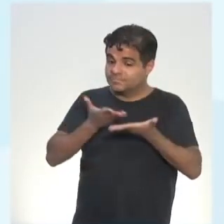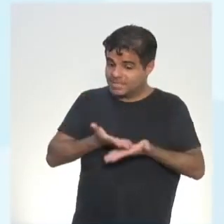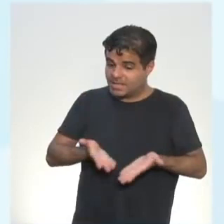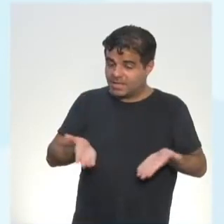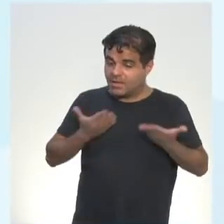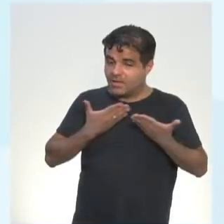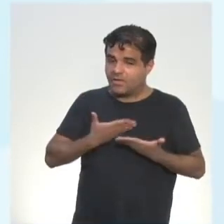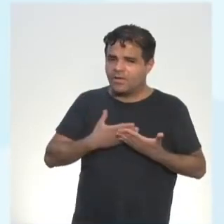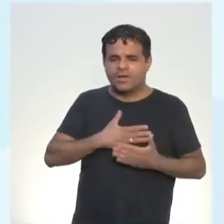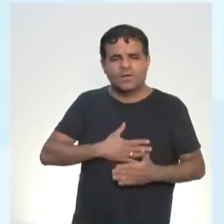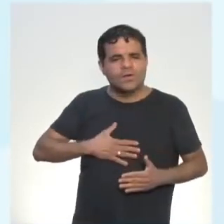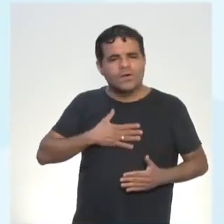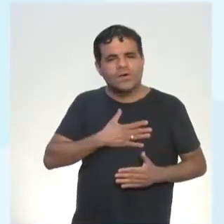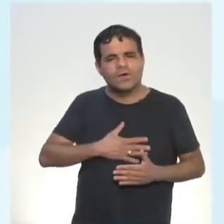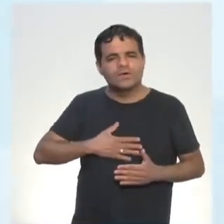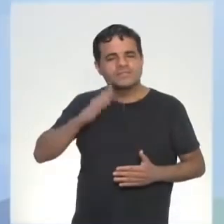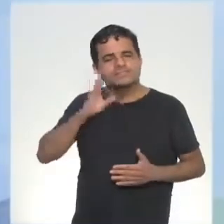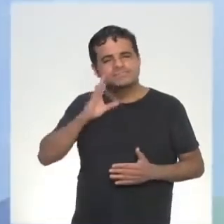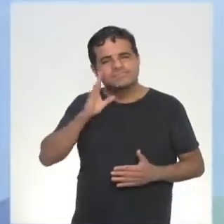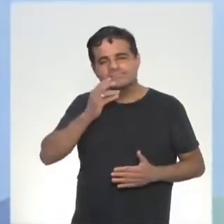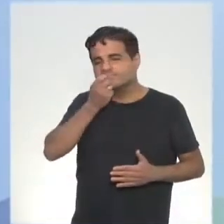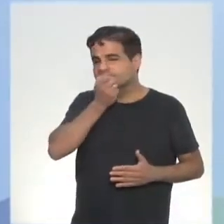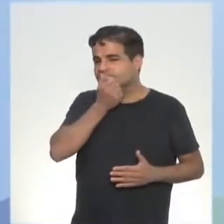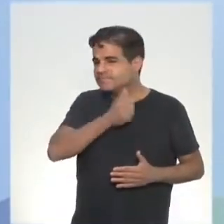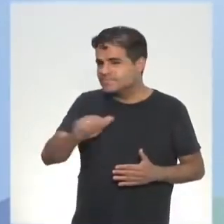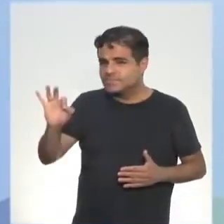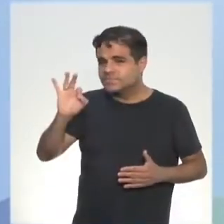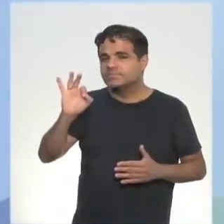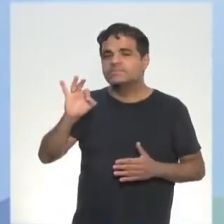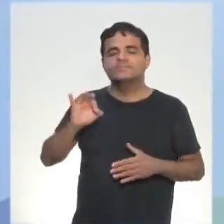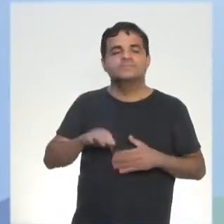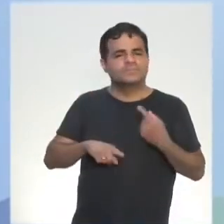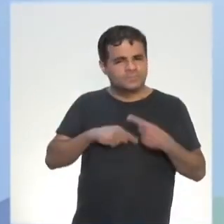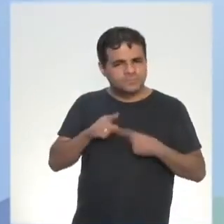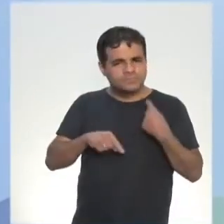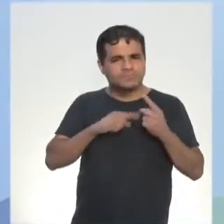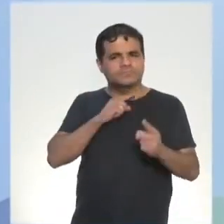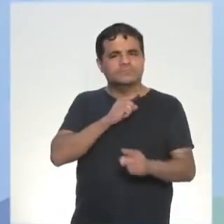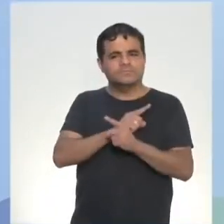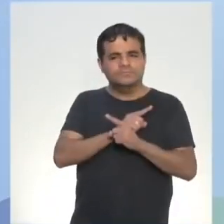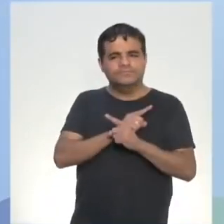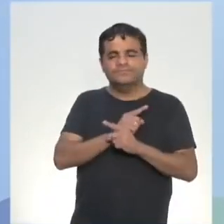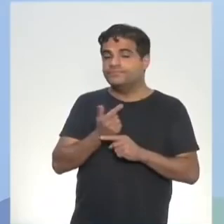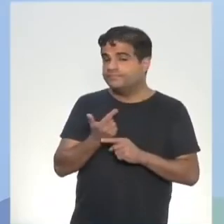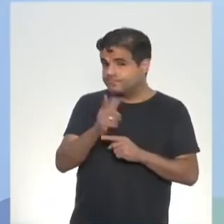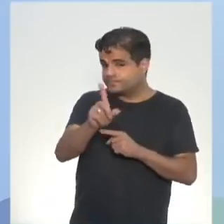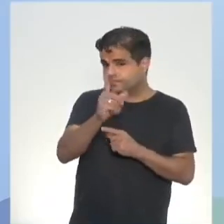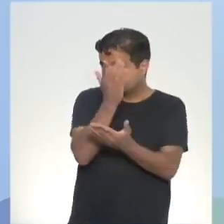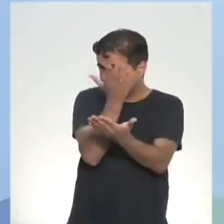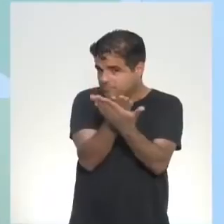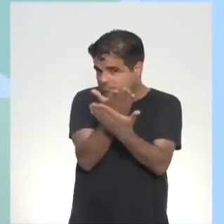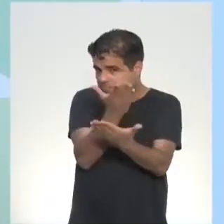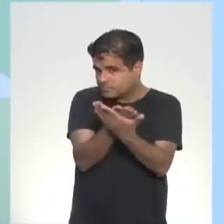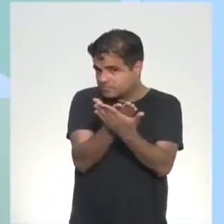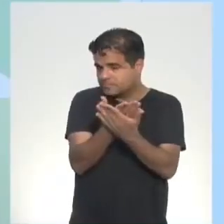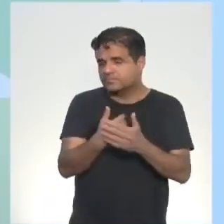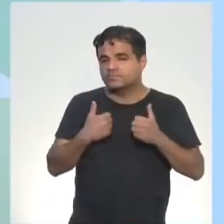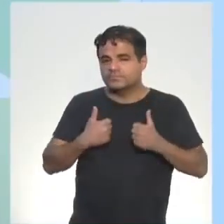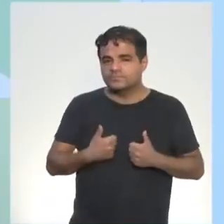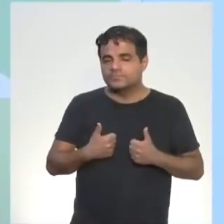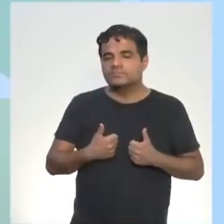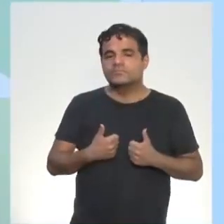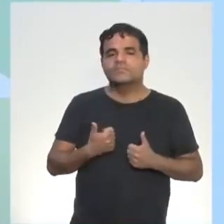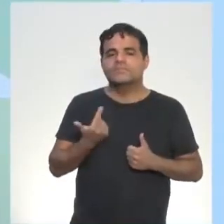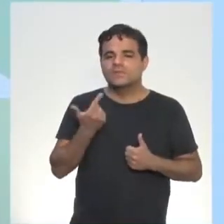boa para vocês, muito produtiva. E, né, Giba, a gente se encontra aí na nossa próxima aula, né? Isso, nas próximas